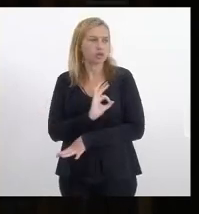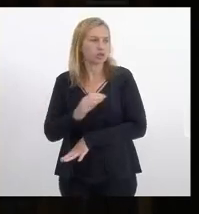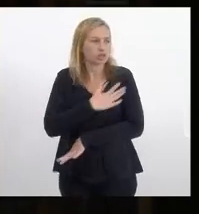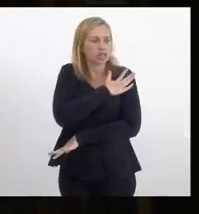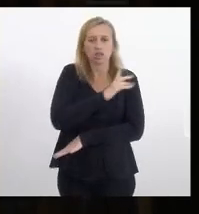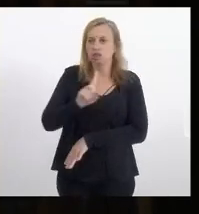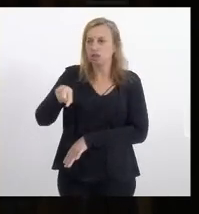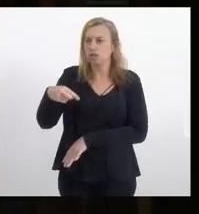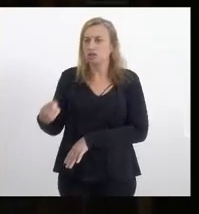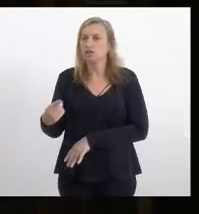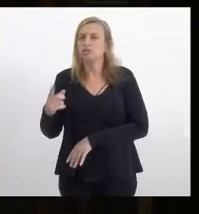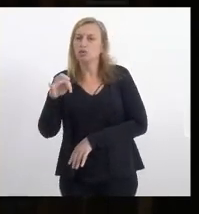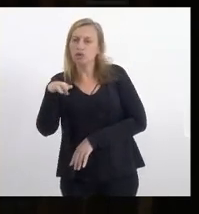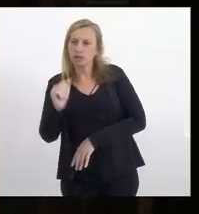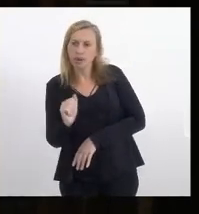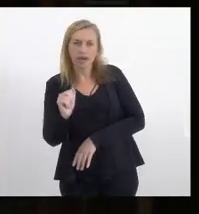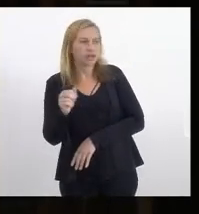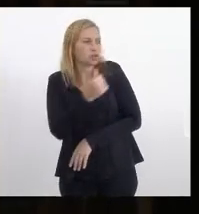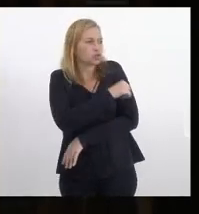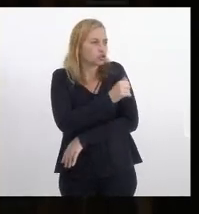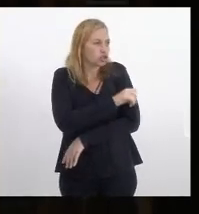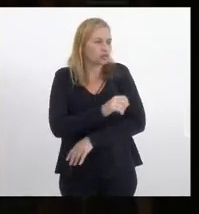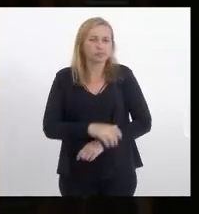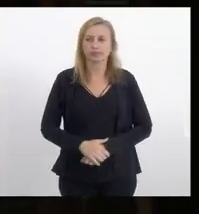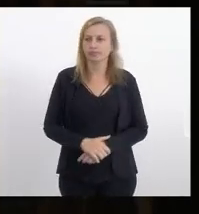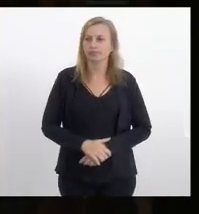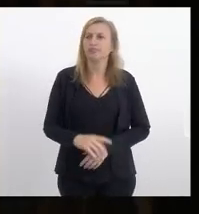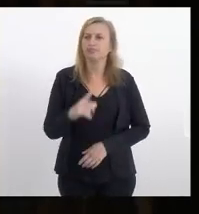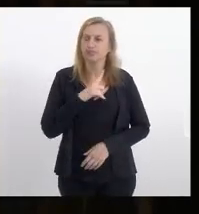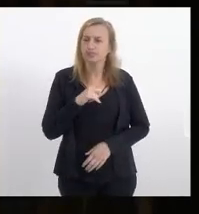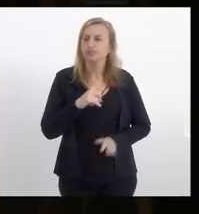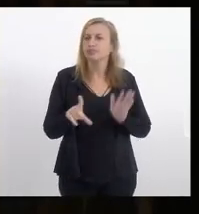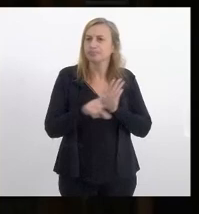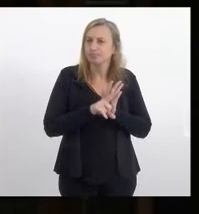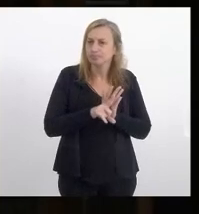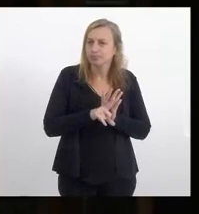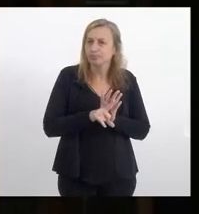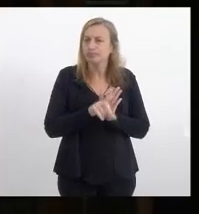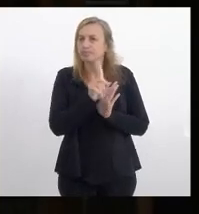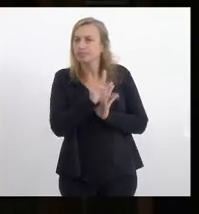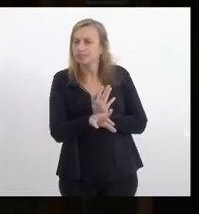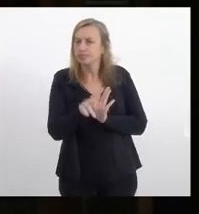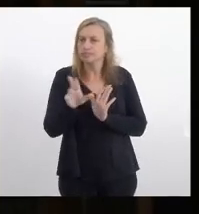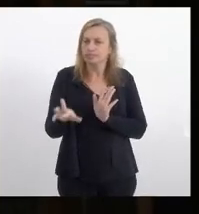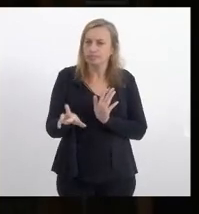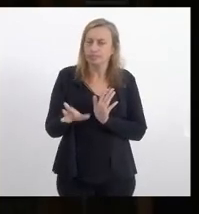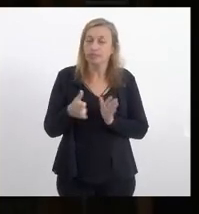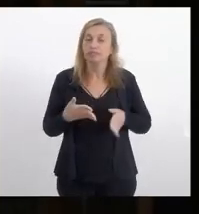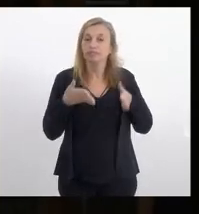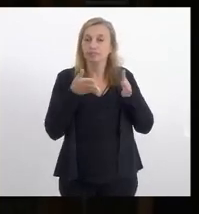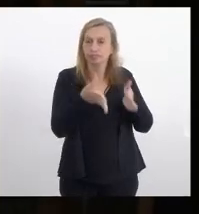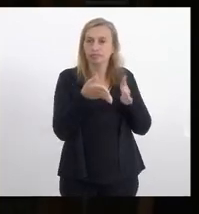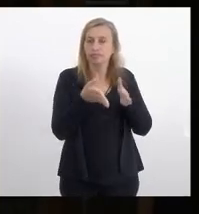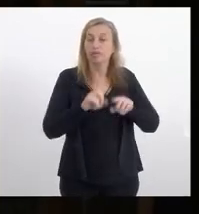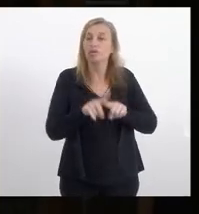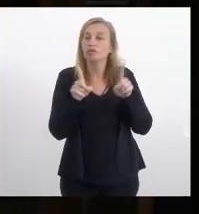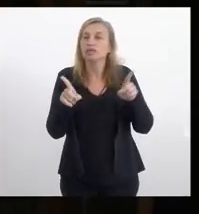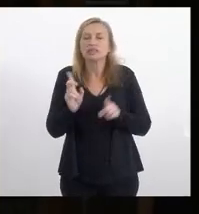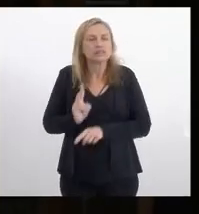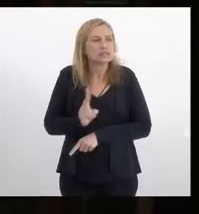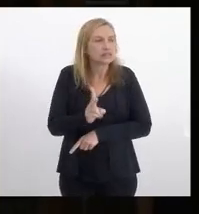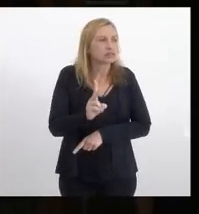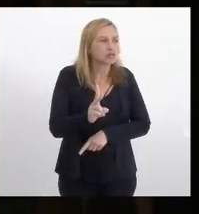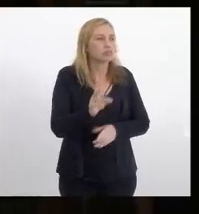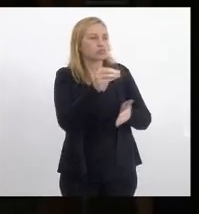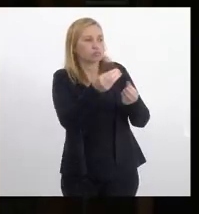como das polícias da Guanabara e do Rio de Janeiro tinha legislações distintas e específicas mas que